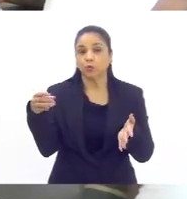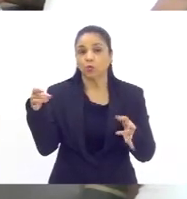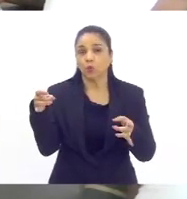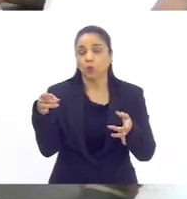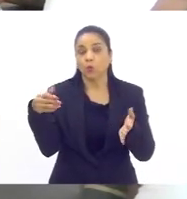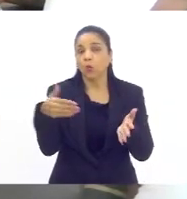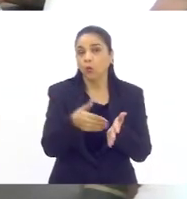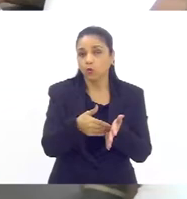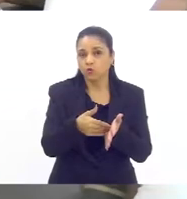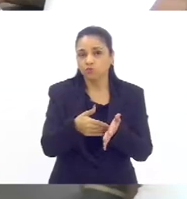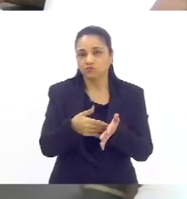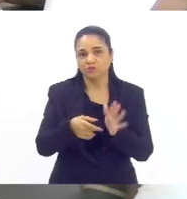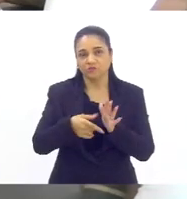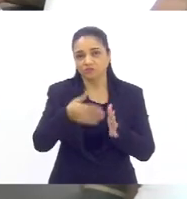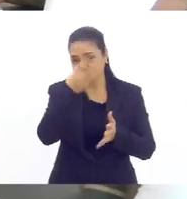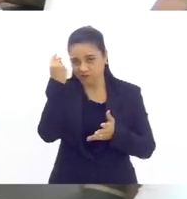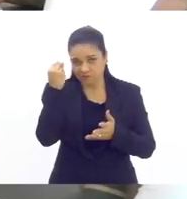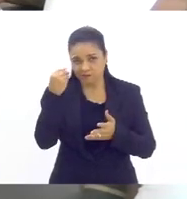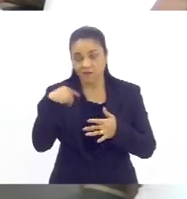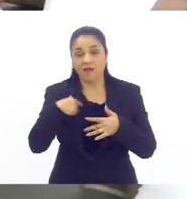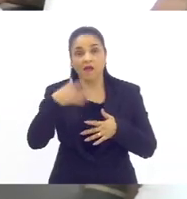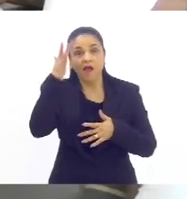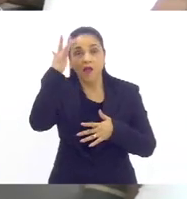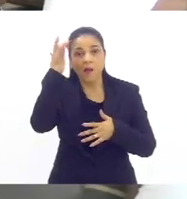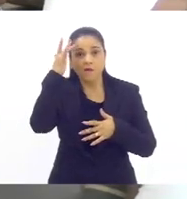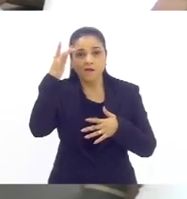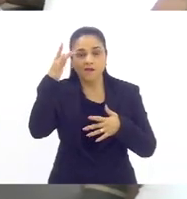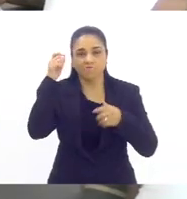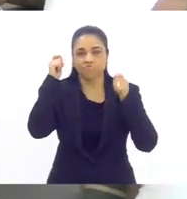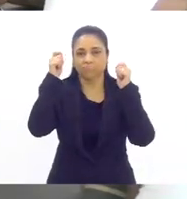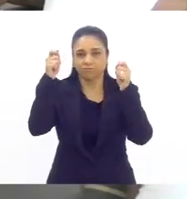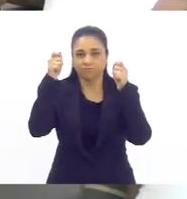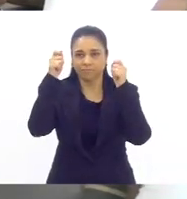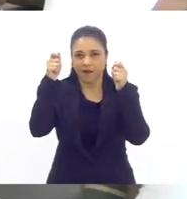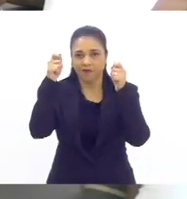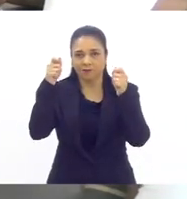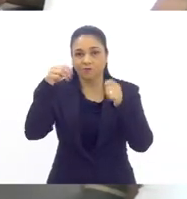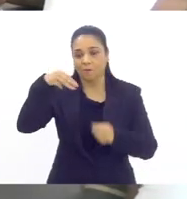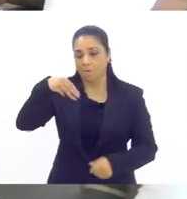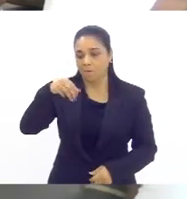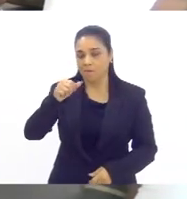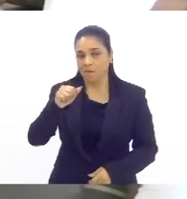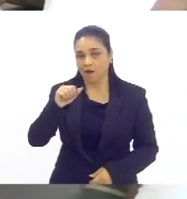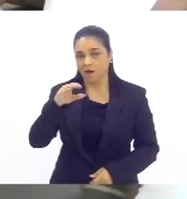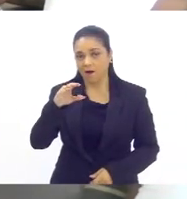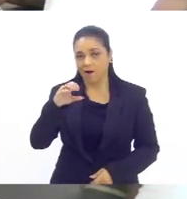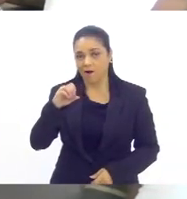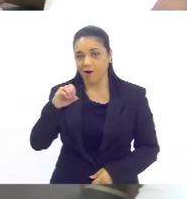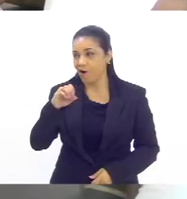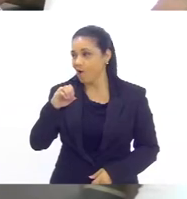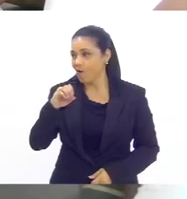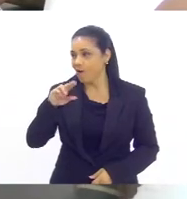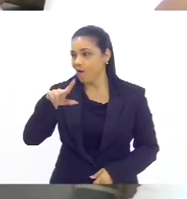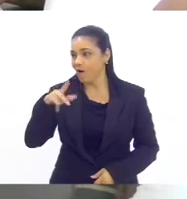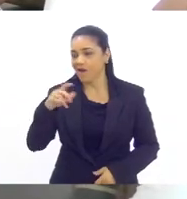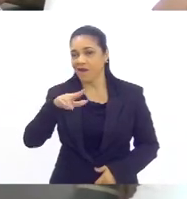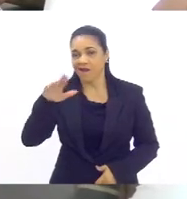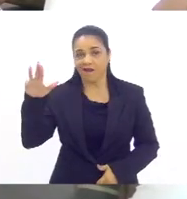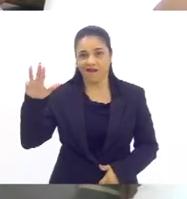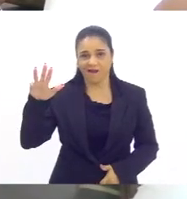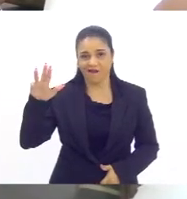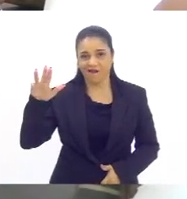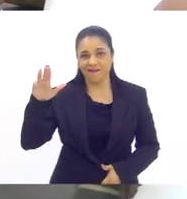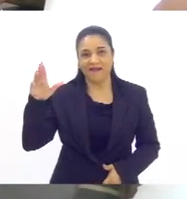amanhã nós temos a marcha da maconha as 4:20 algumas das pessoas que estão aqui na mesa